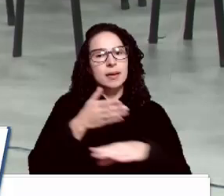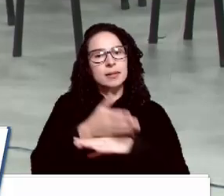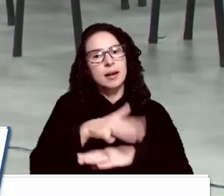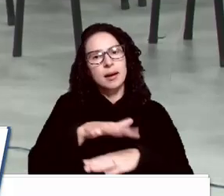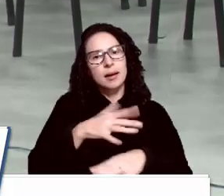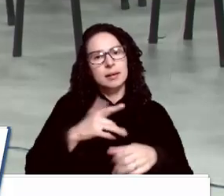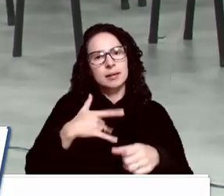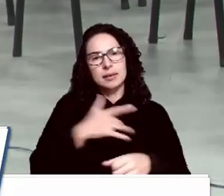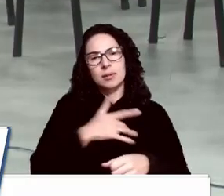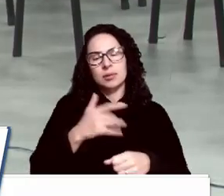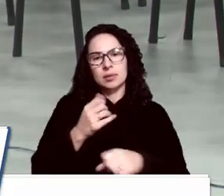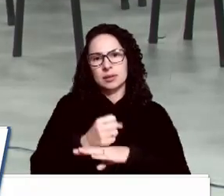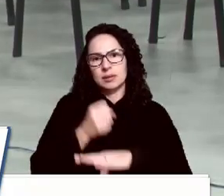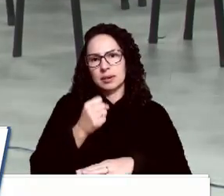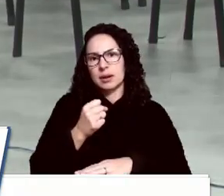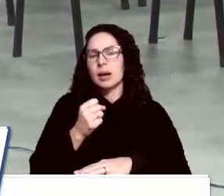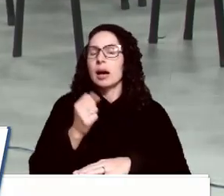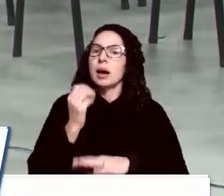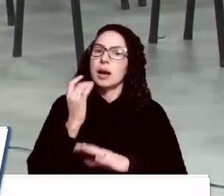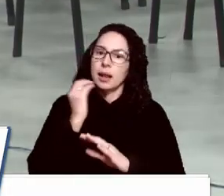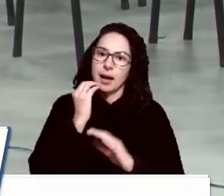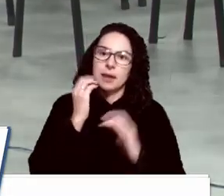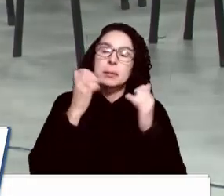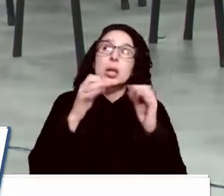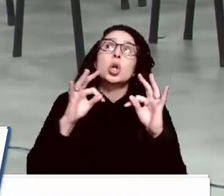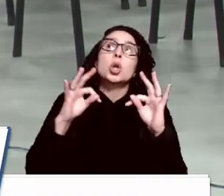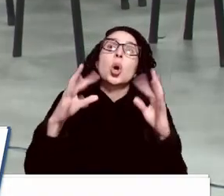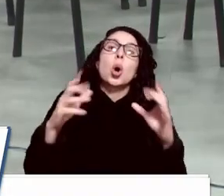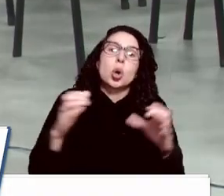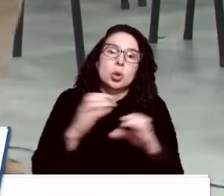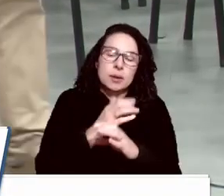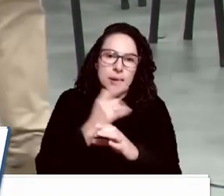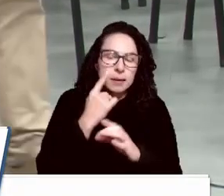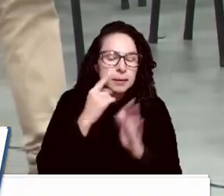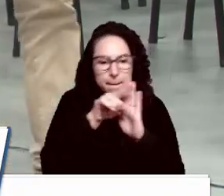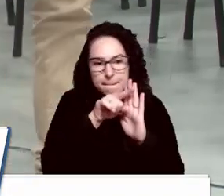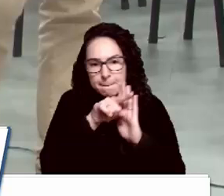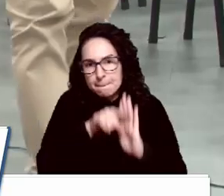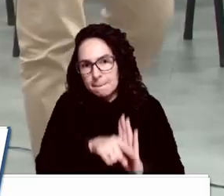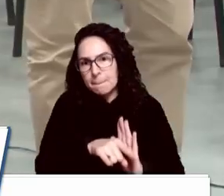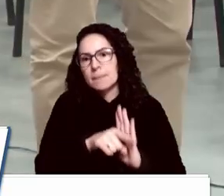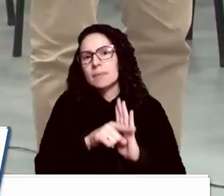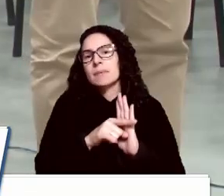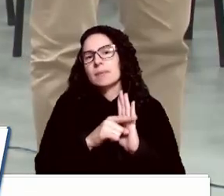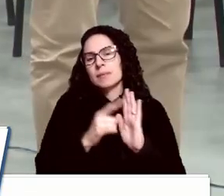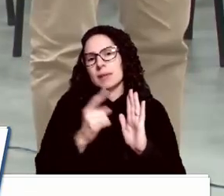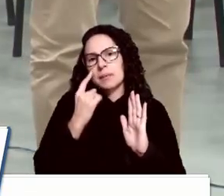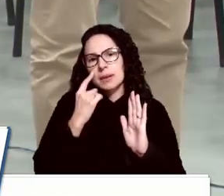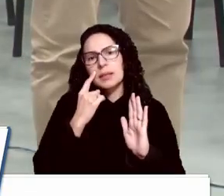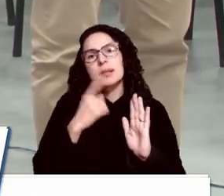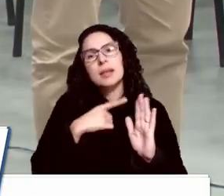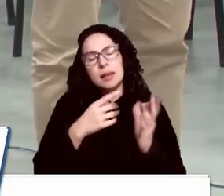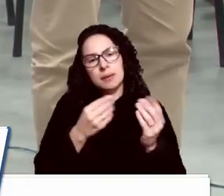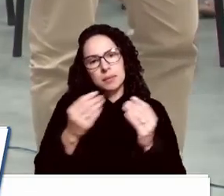É claro que eu não estou generalizando, eu preciso colocar os pingos nos is, mas isso é em grande parte aqui da